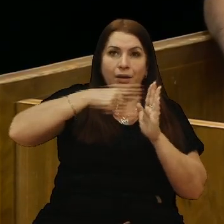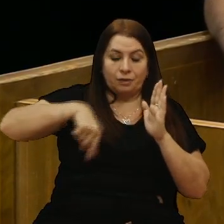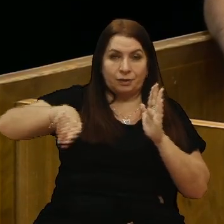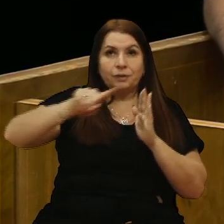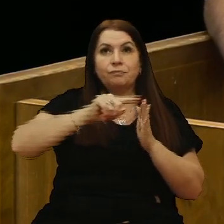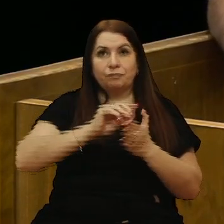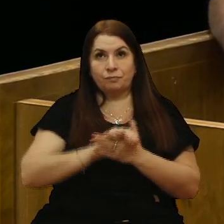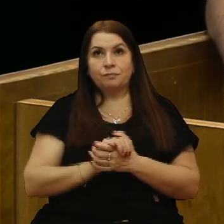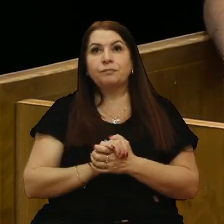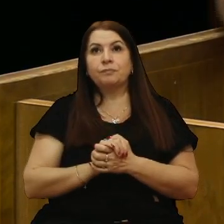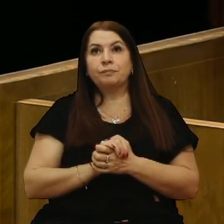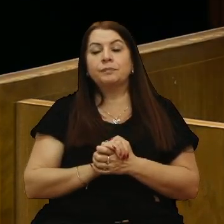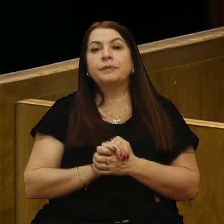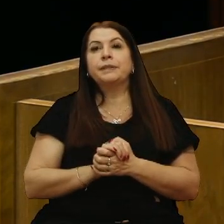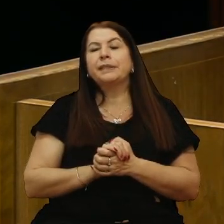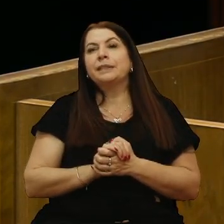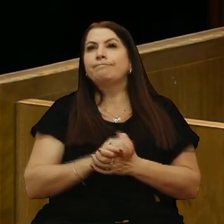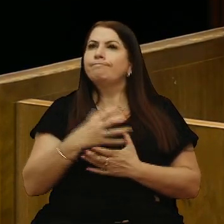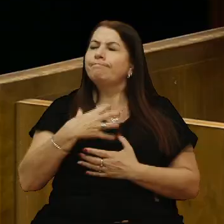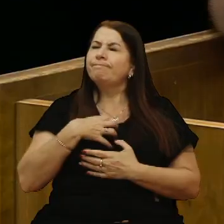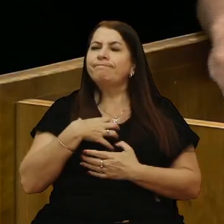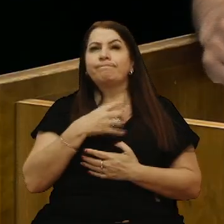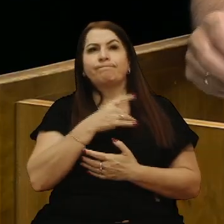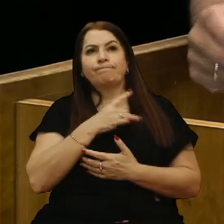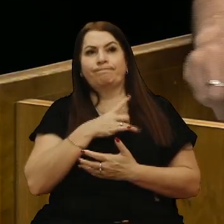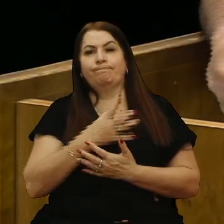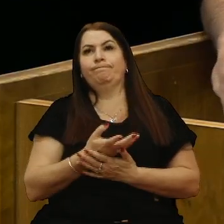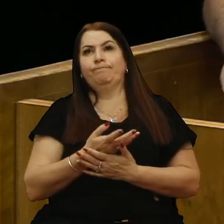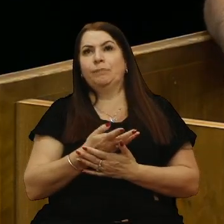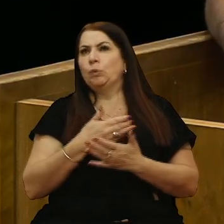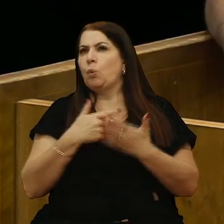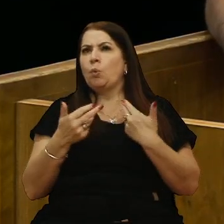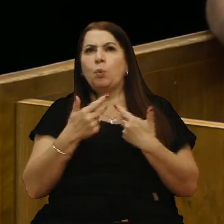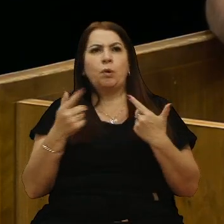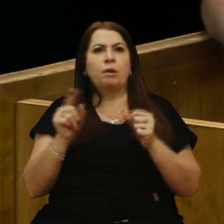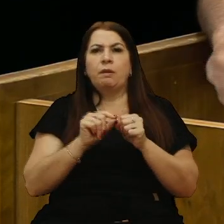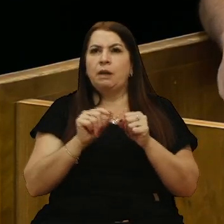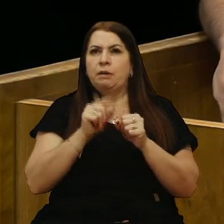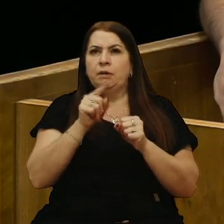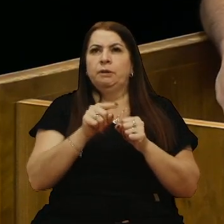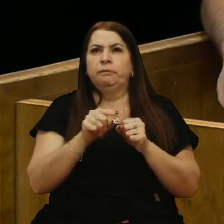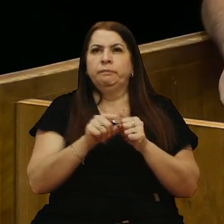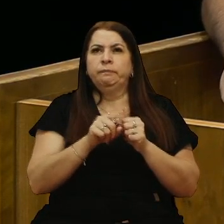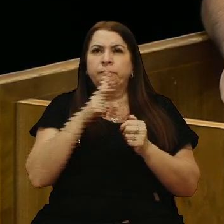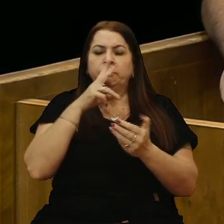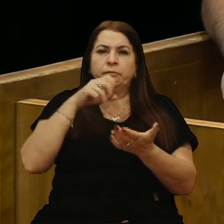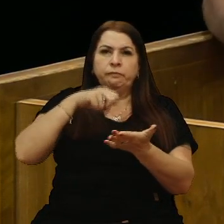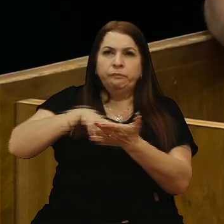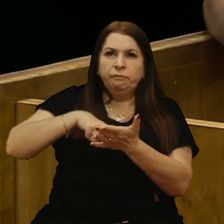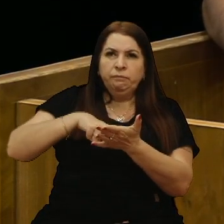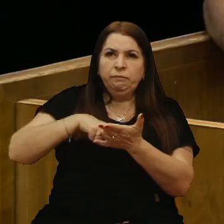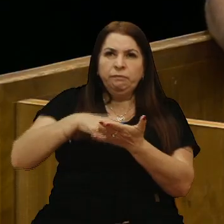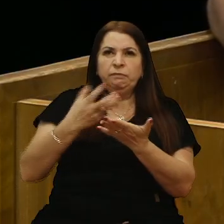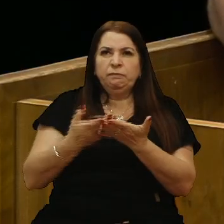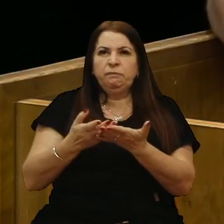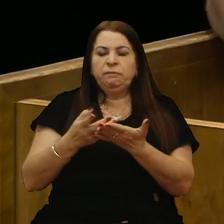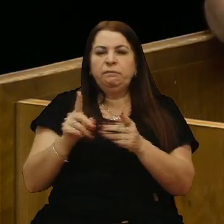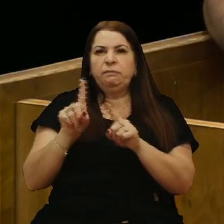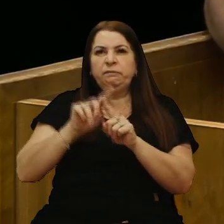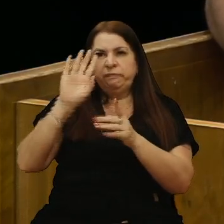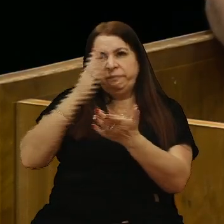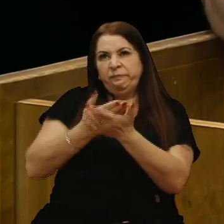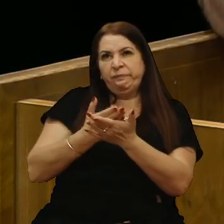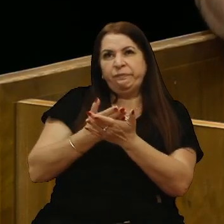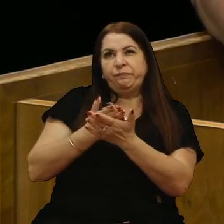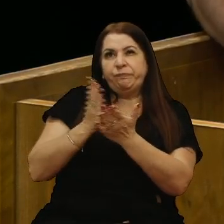nessas bacias, eles sentiam receio de qualquer coisinha que tu fosse fazer, tu fosse penalizado. E eu acredito agora, com